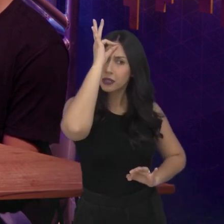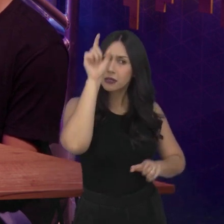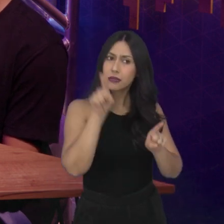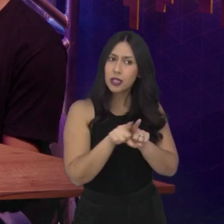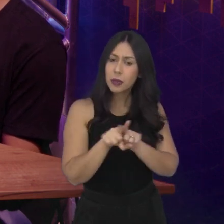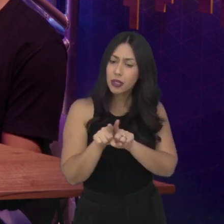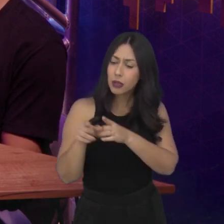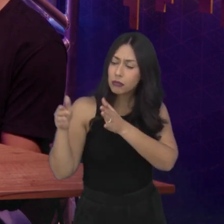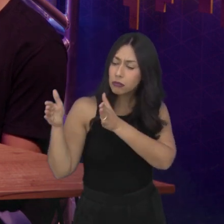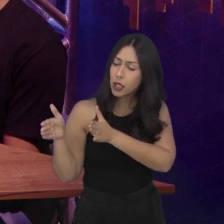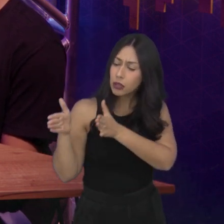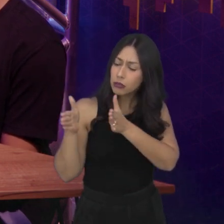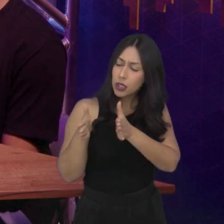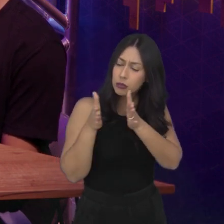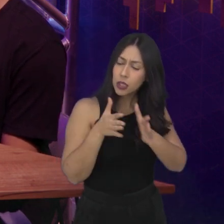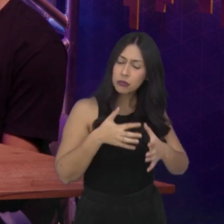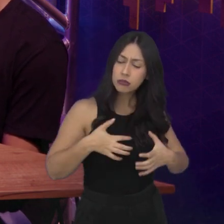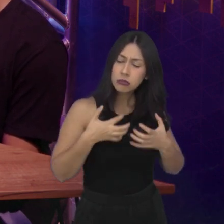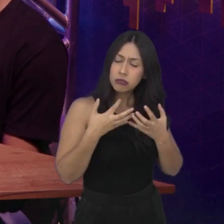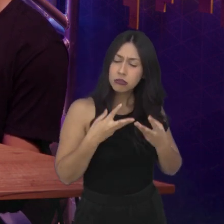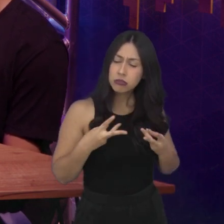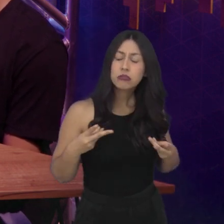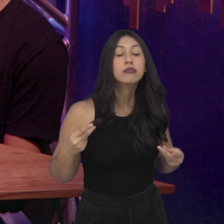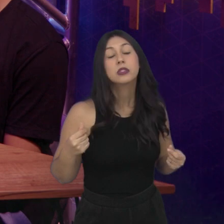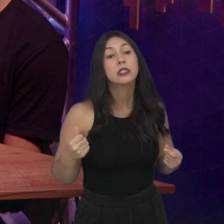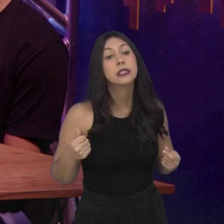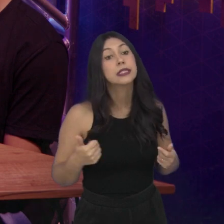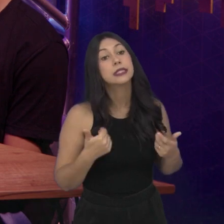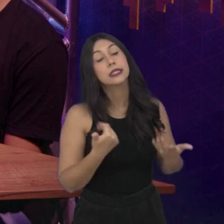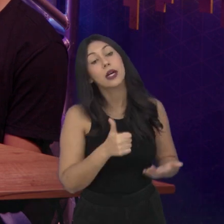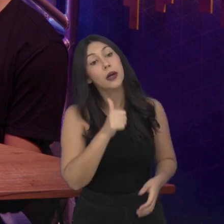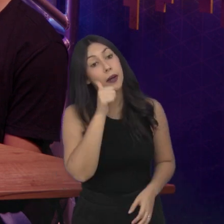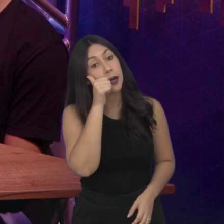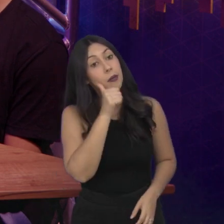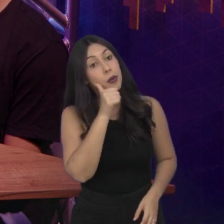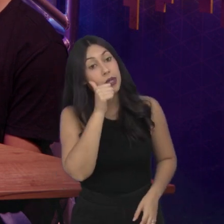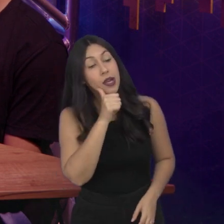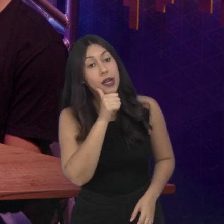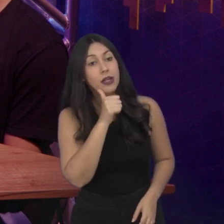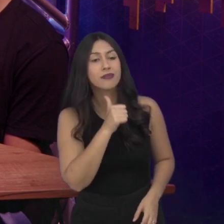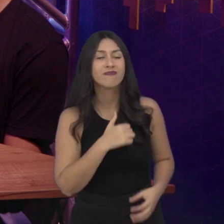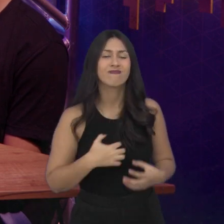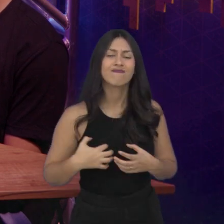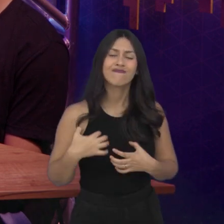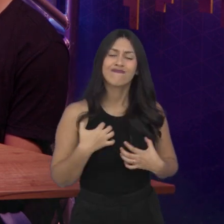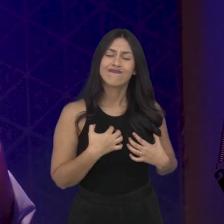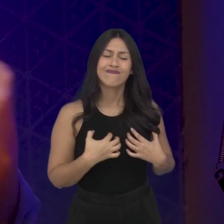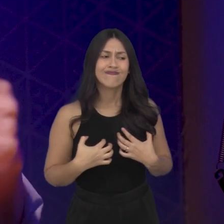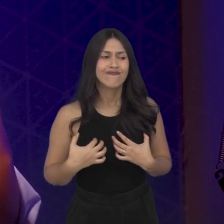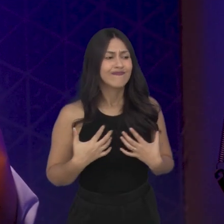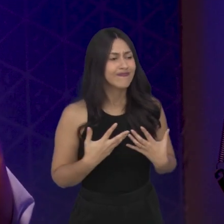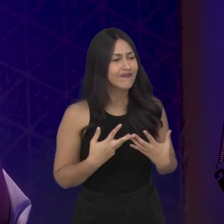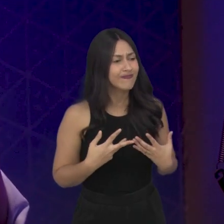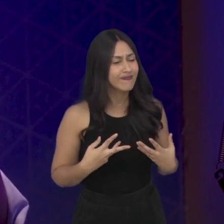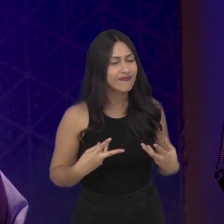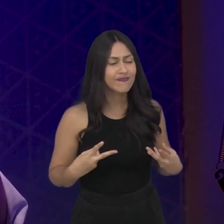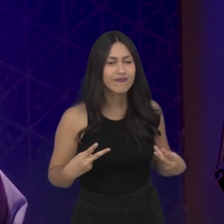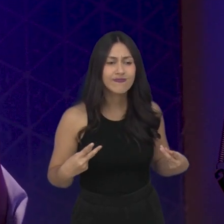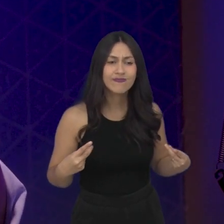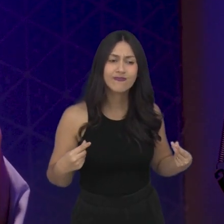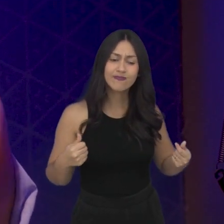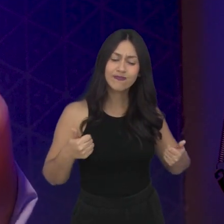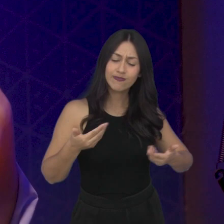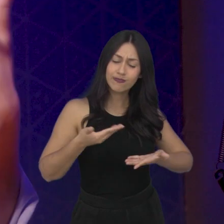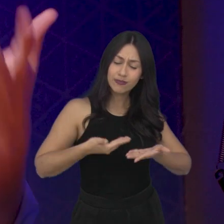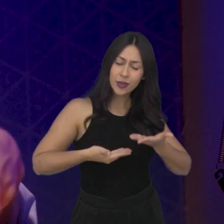processo de cura. Então a gente vai ter a Yeonju, que é a dona dessa livraria, que ela tá num processo de cura com ela mesma. E vai mostrando